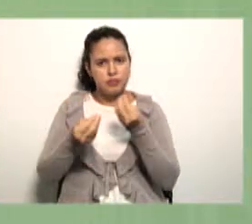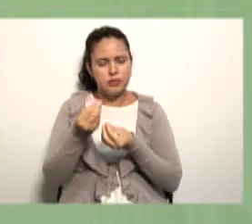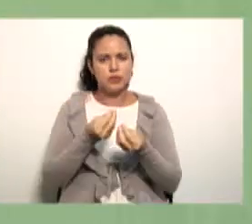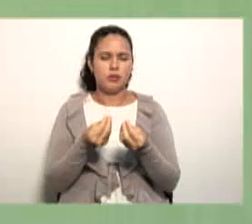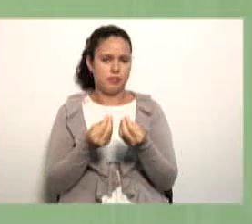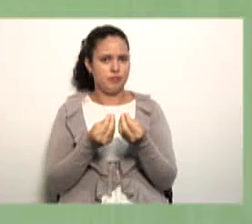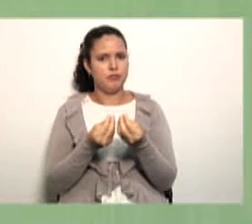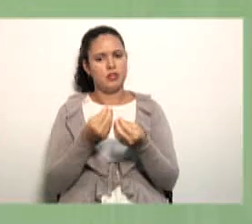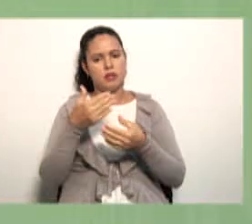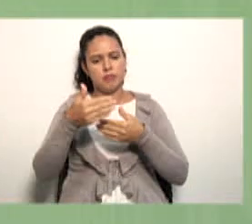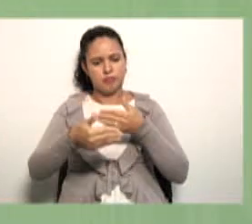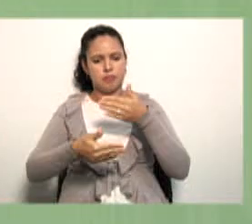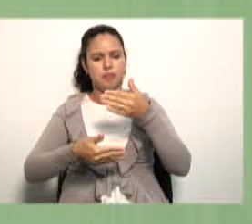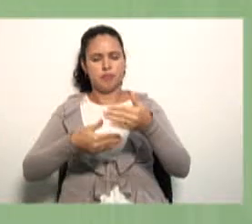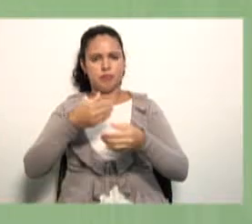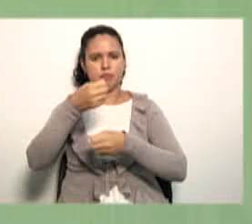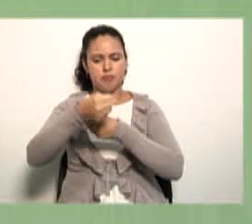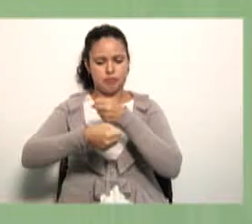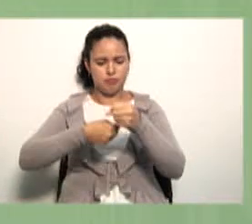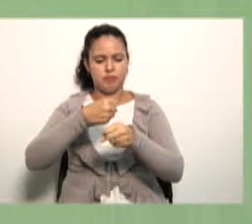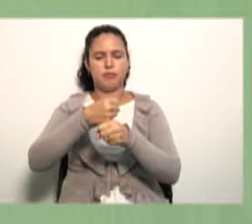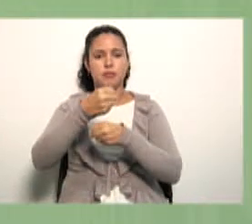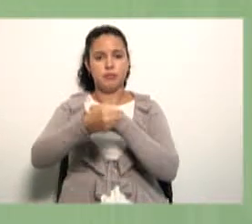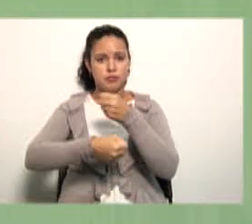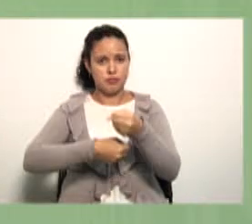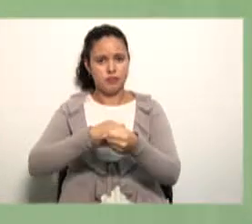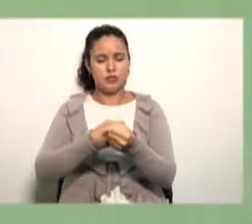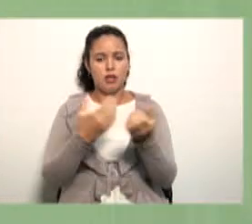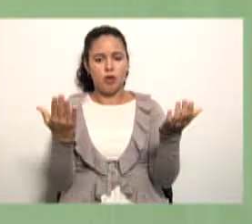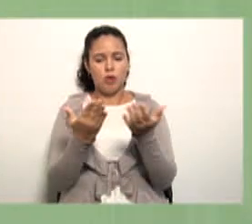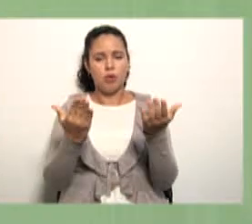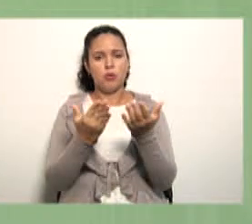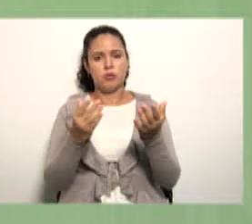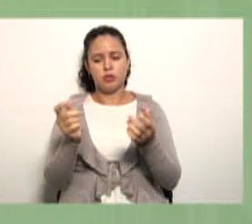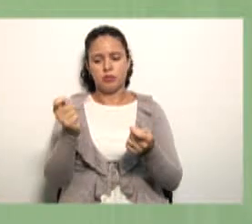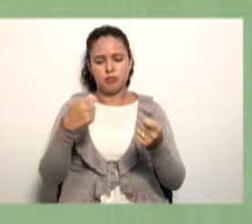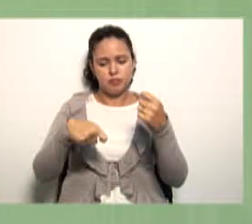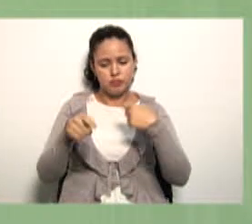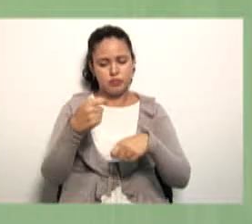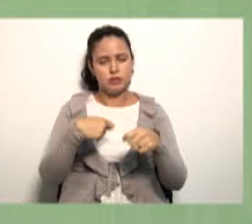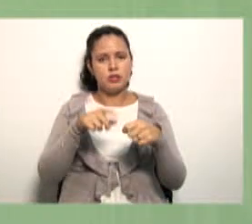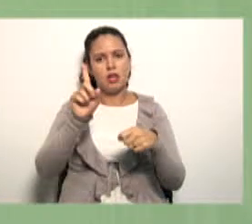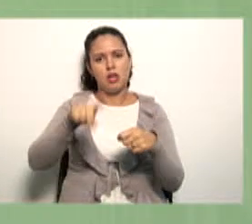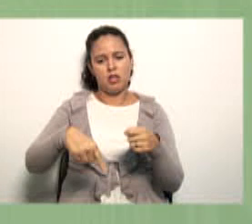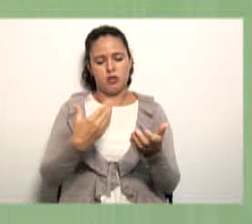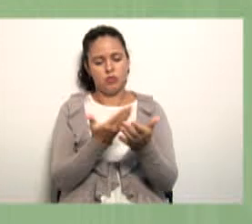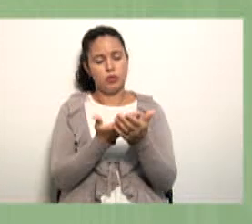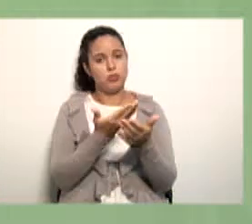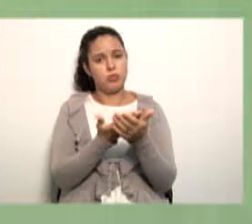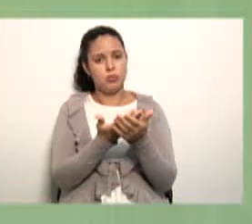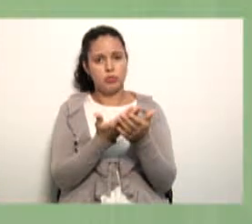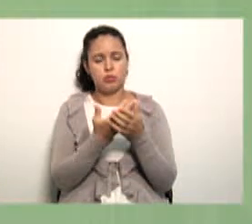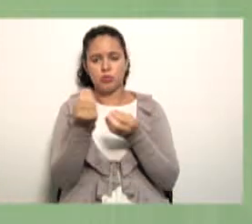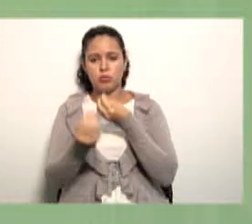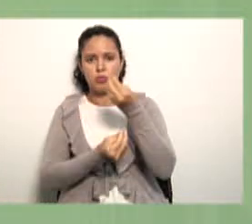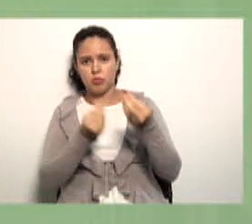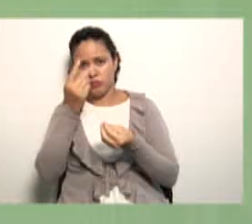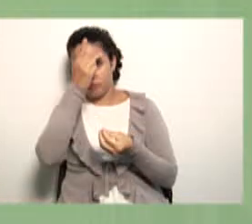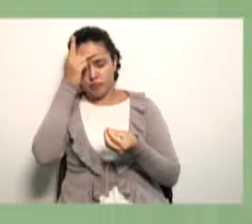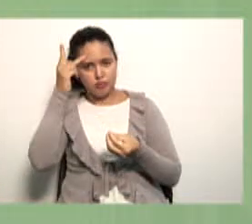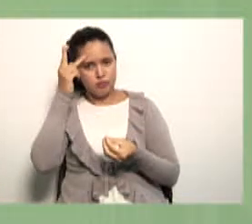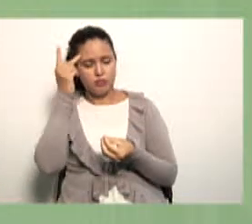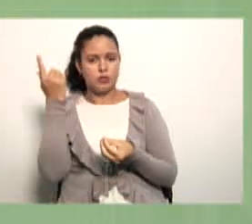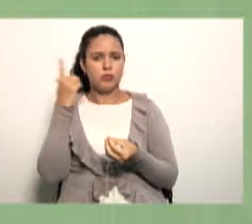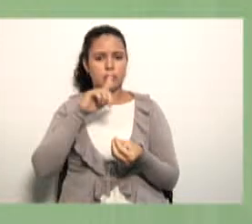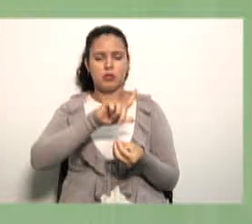do tempo foi entendida assim também como um estudo de como as pessoas usam recursos para satisfazer